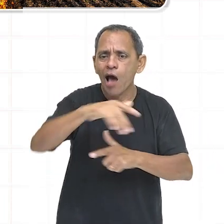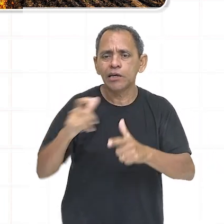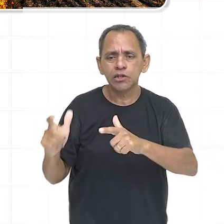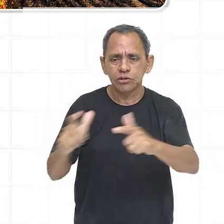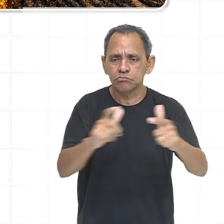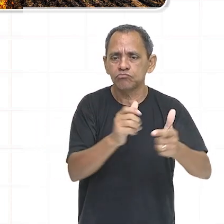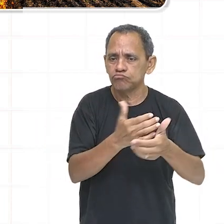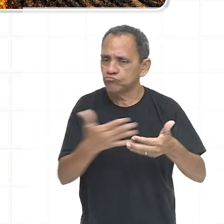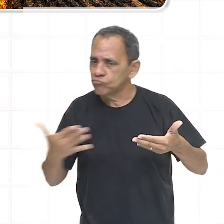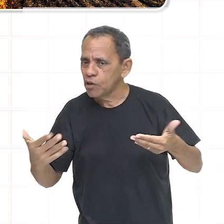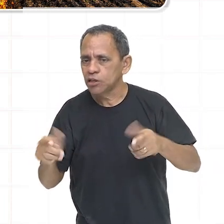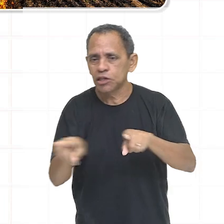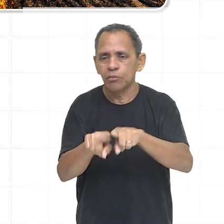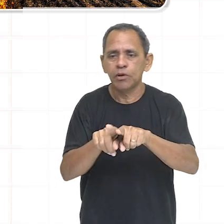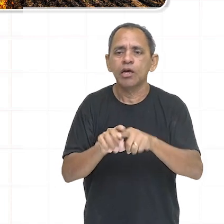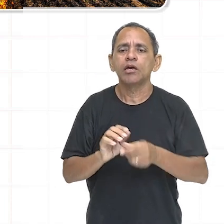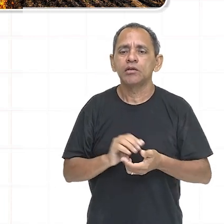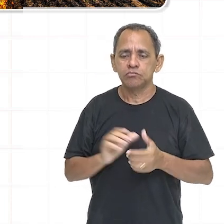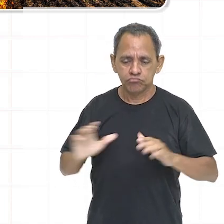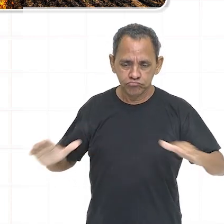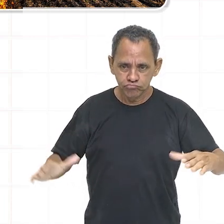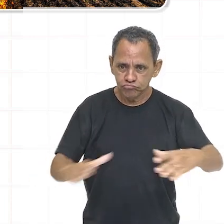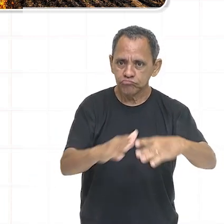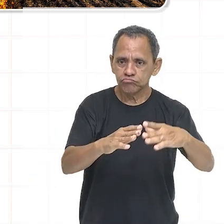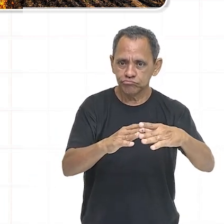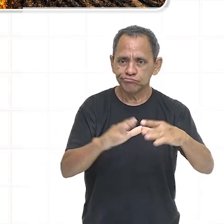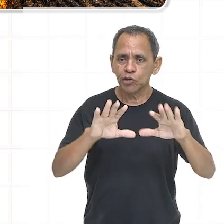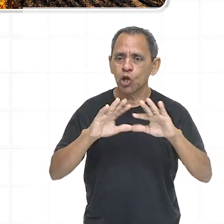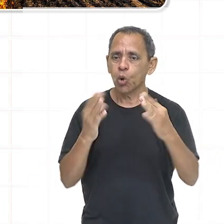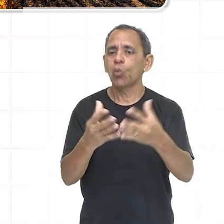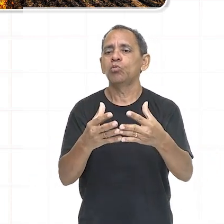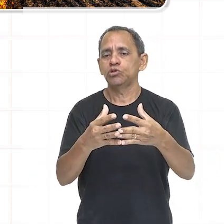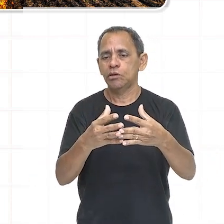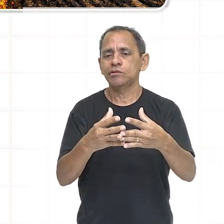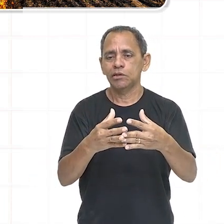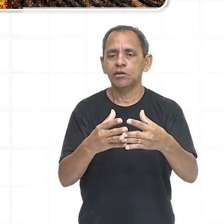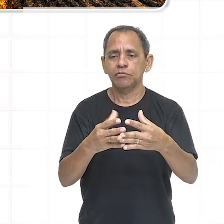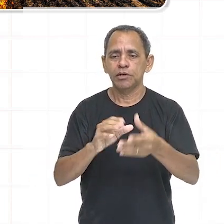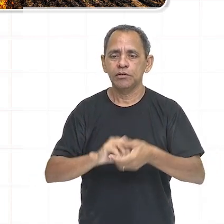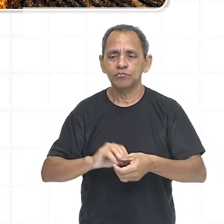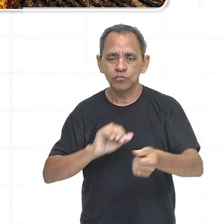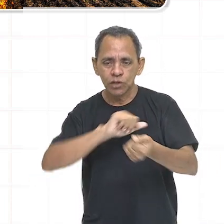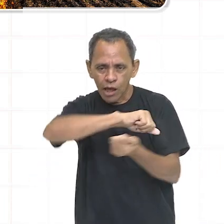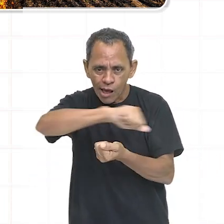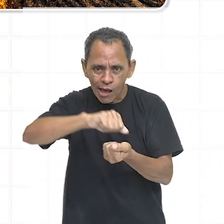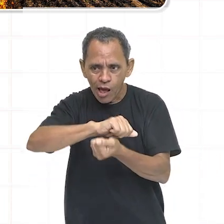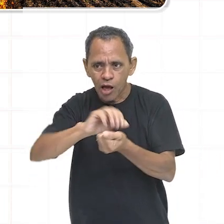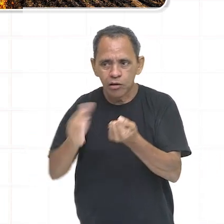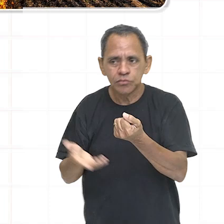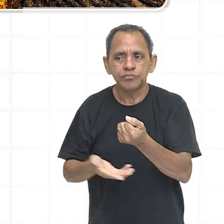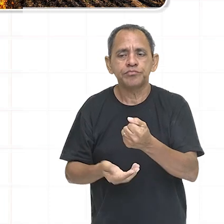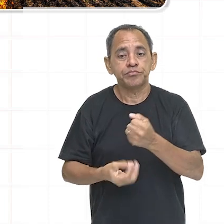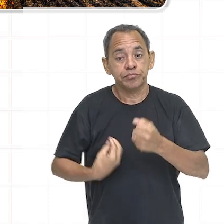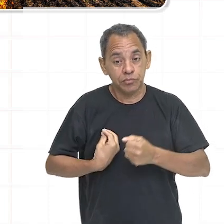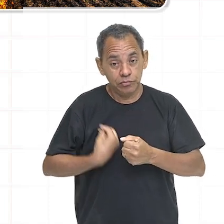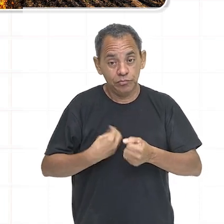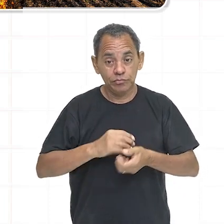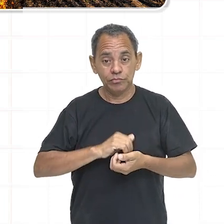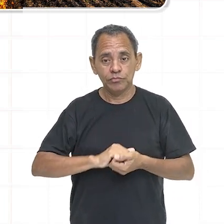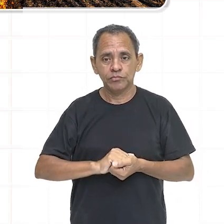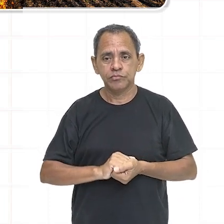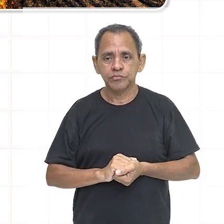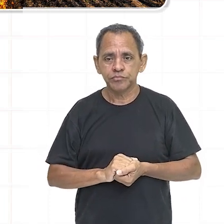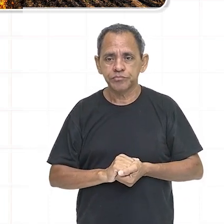aí comunidades e ecossistemas locais, né, prejudicando aquele ambiente e, consequentemente,